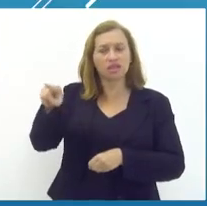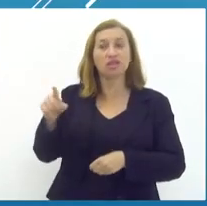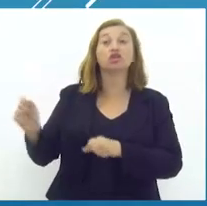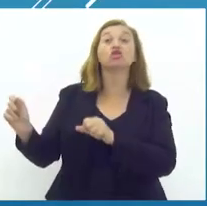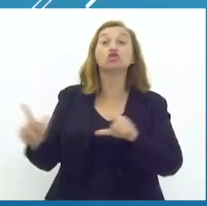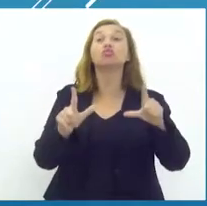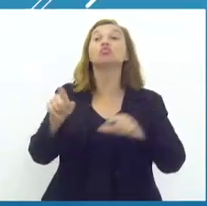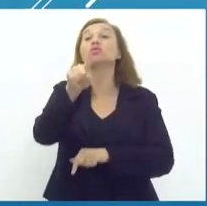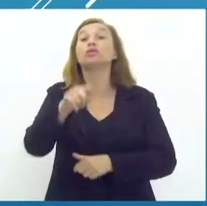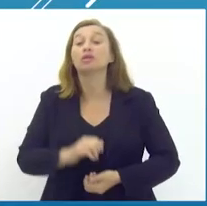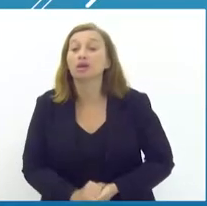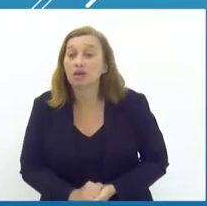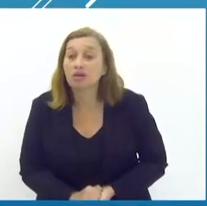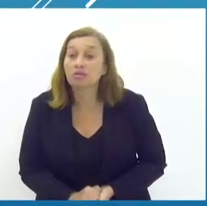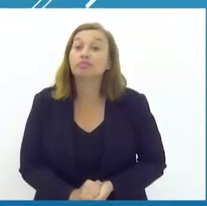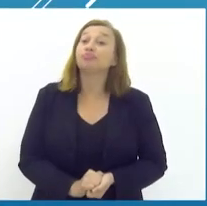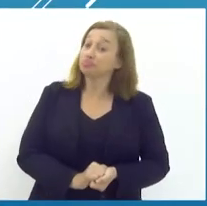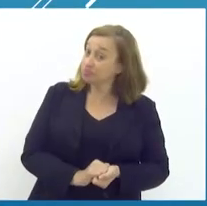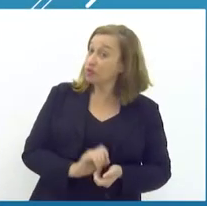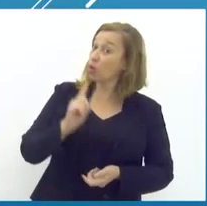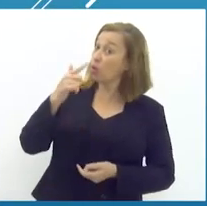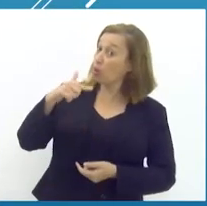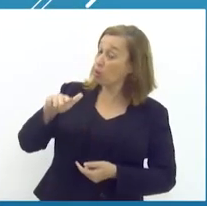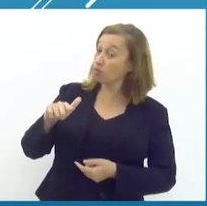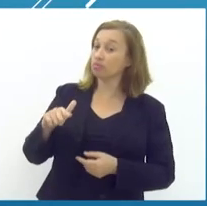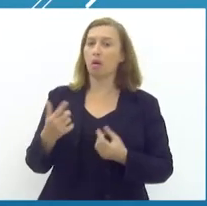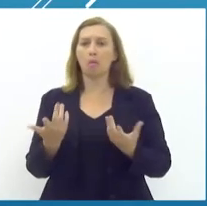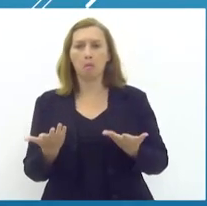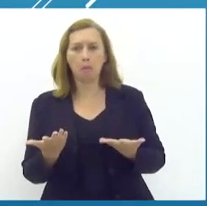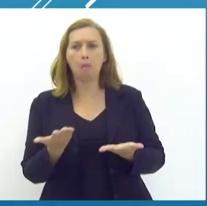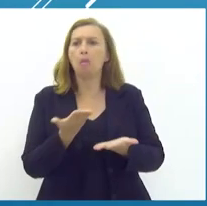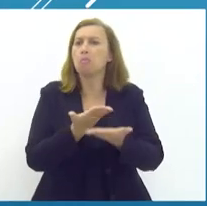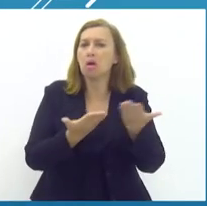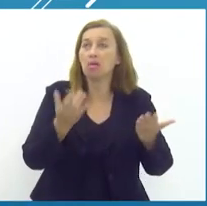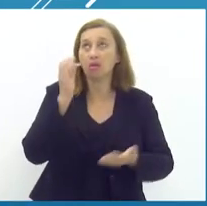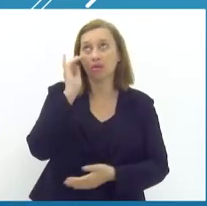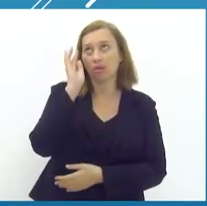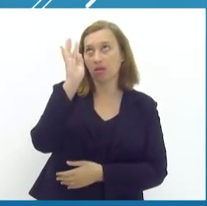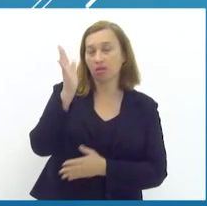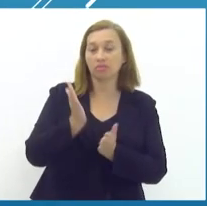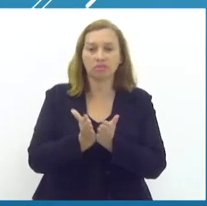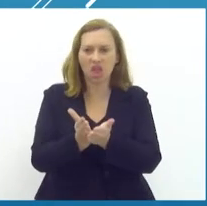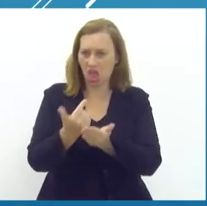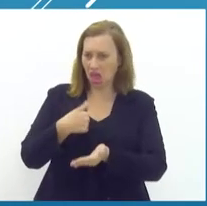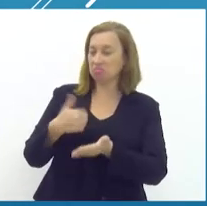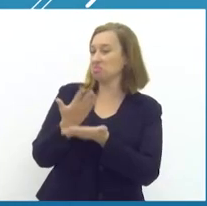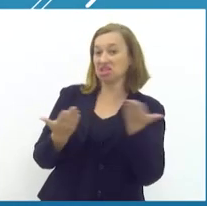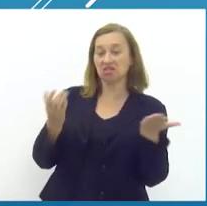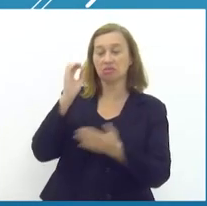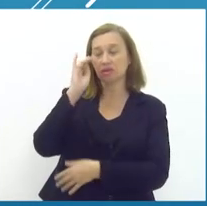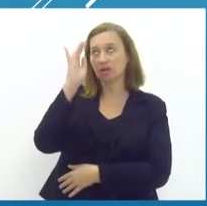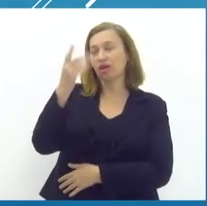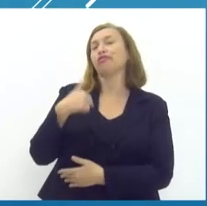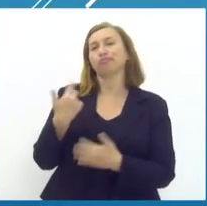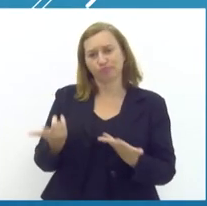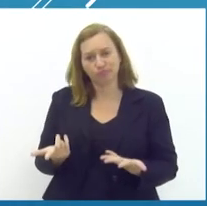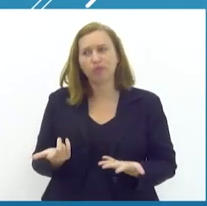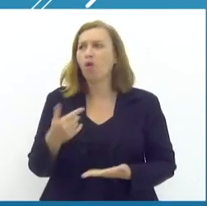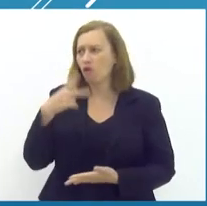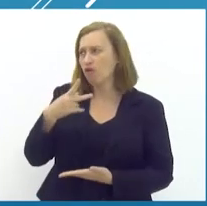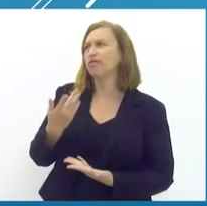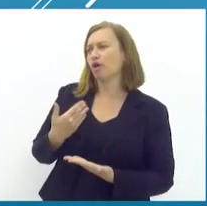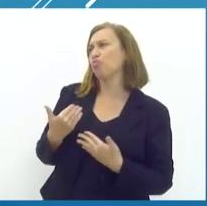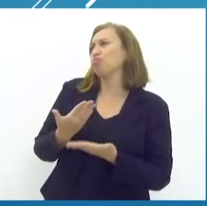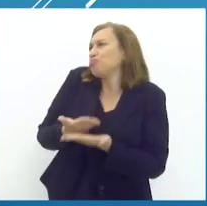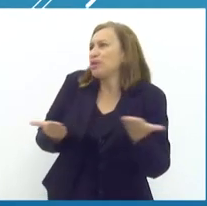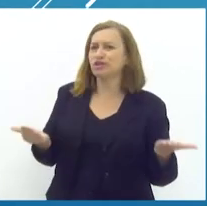tela Além disso tem o detalhe Tá bom já perdemos a esperança com embarcações eu perdi confesso a você eu perdi